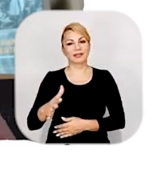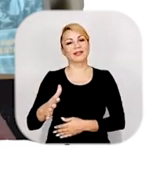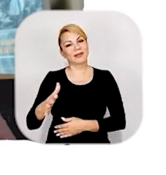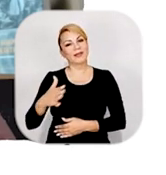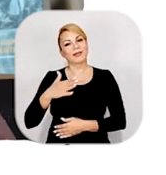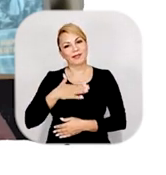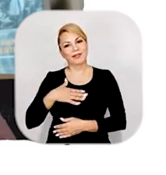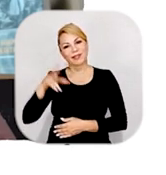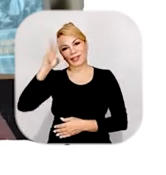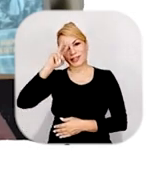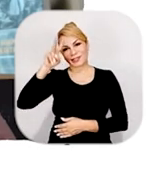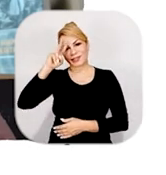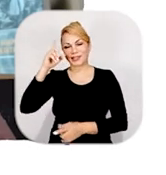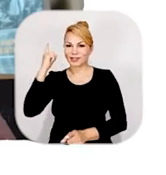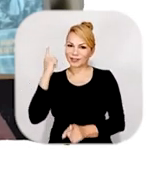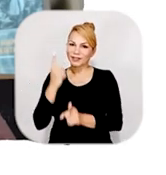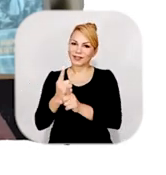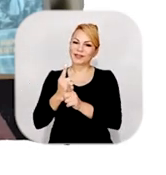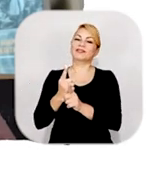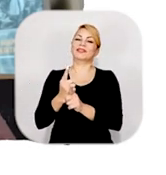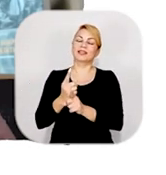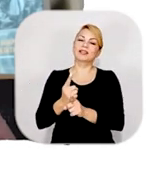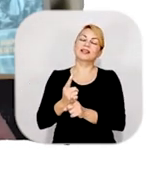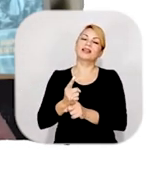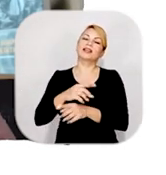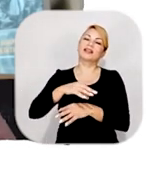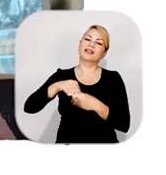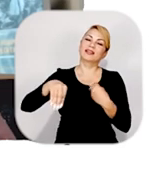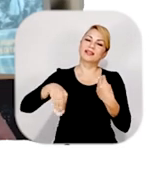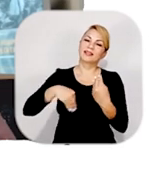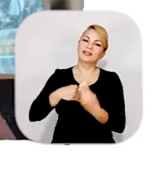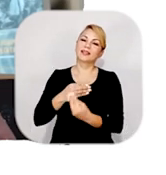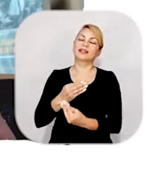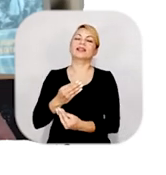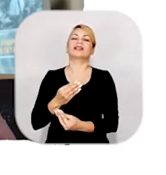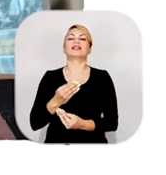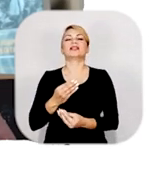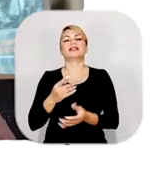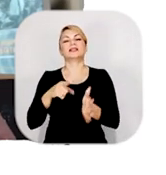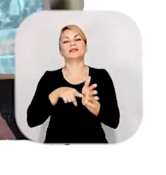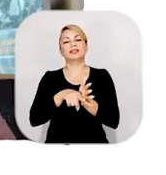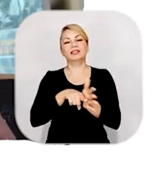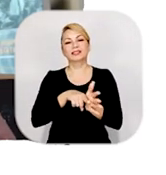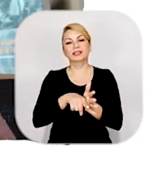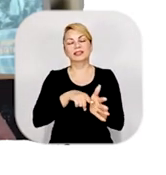história do envolvimento com o material do Snedlager.